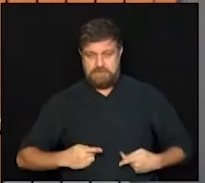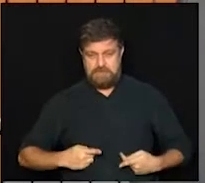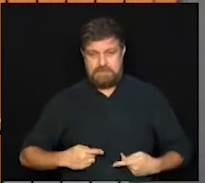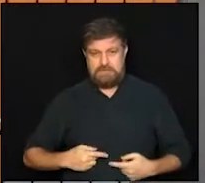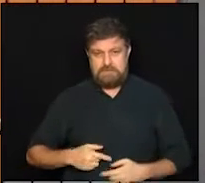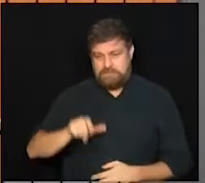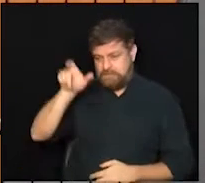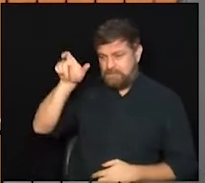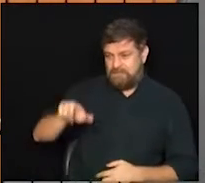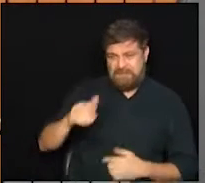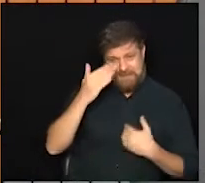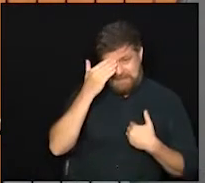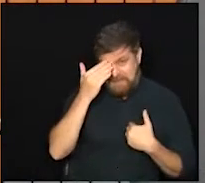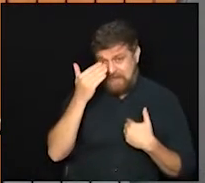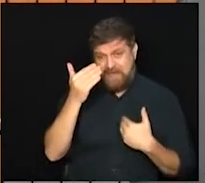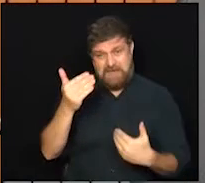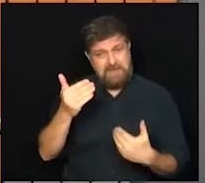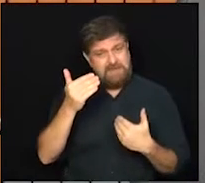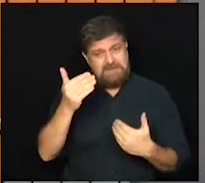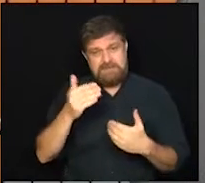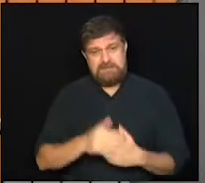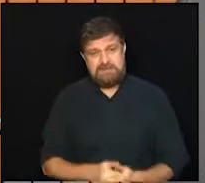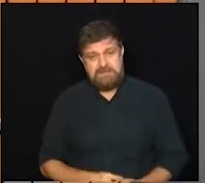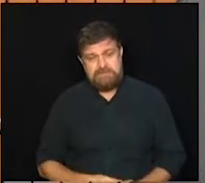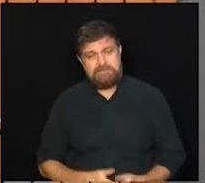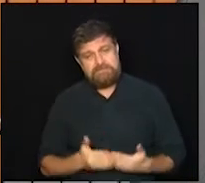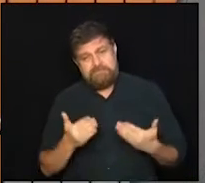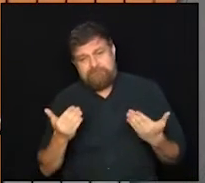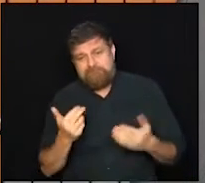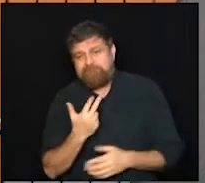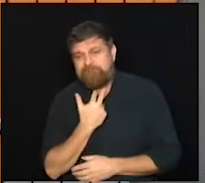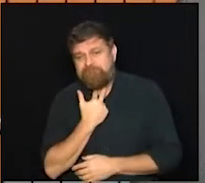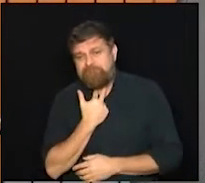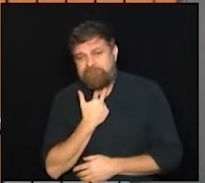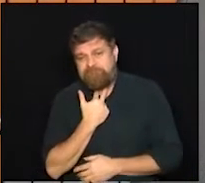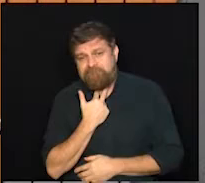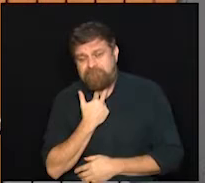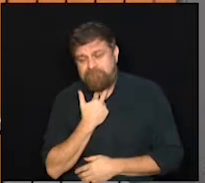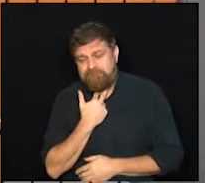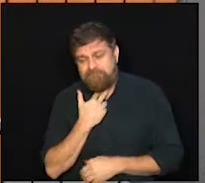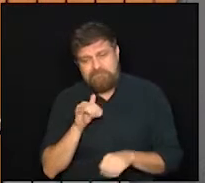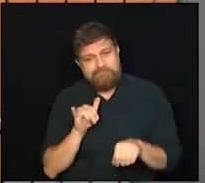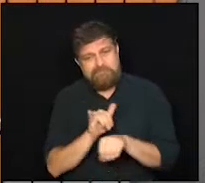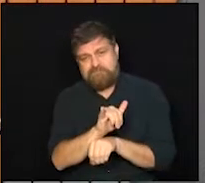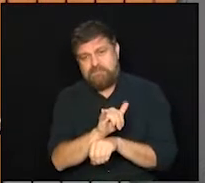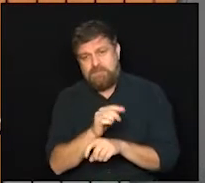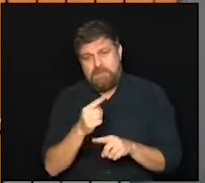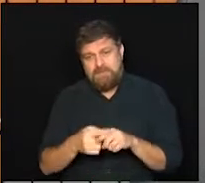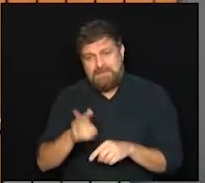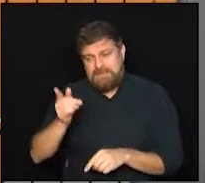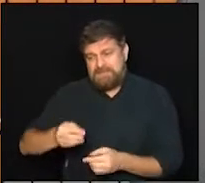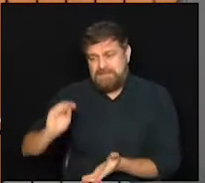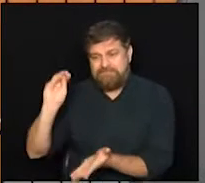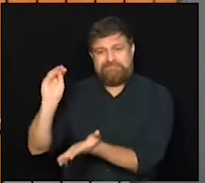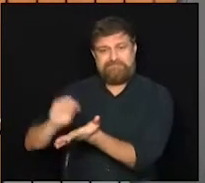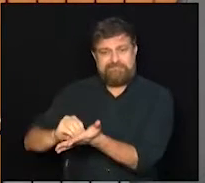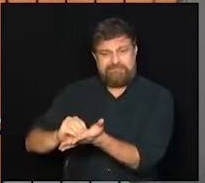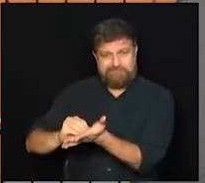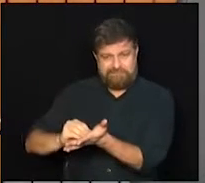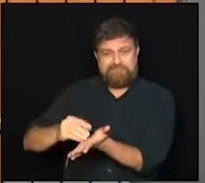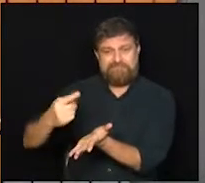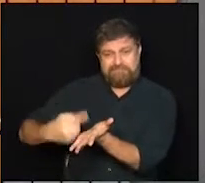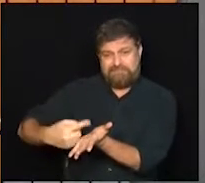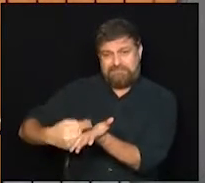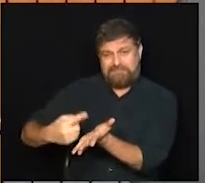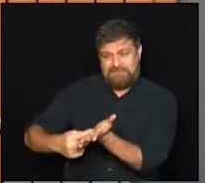Ela agradeceu muito o convite, porém, infelizmente, disse que não poderia participar porque já tinha assumido